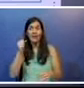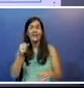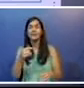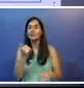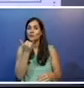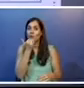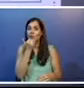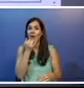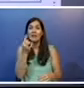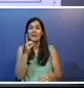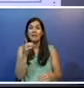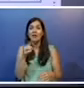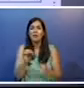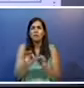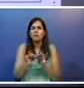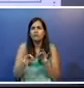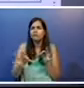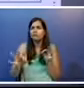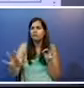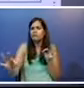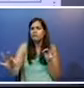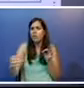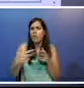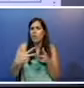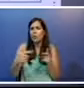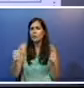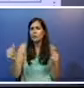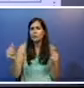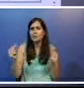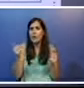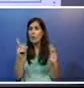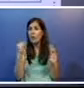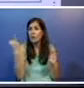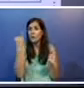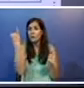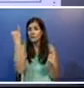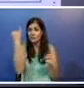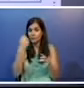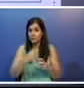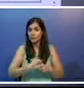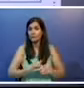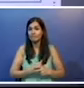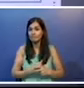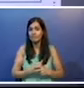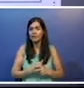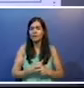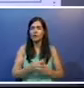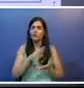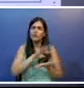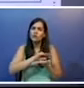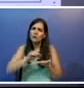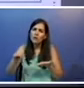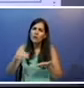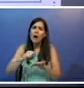estendeu demais em detalhes pouco importantes? Então, algumas coisas que vocês vão